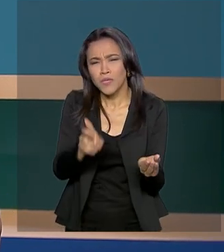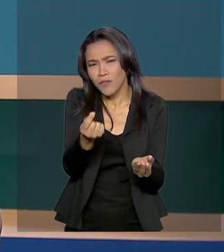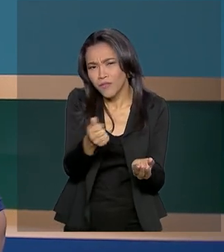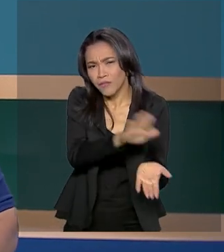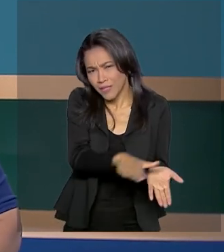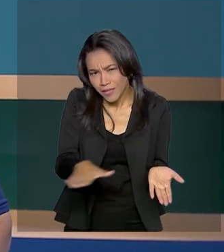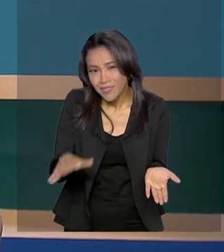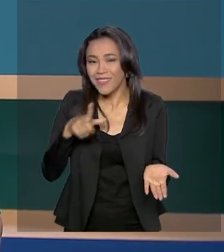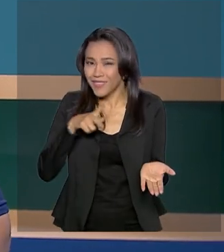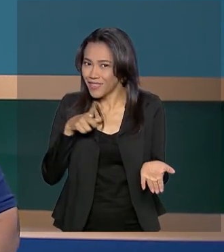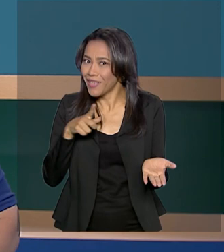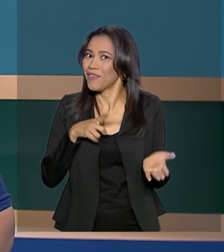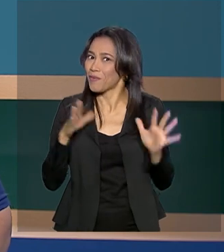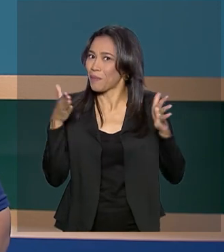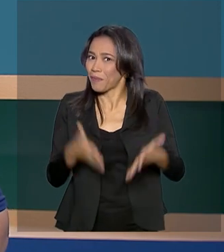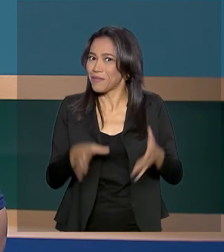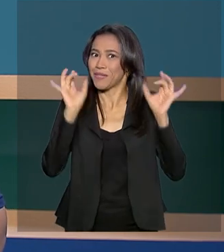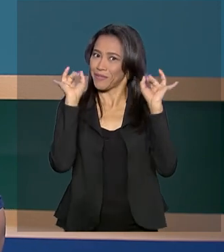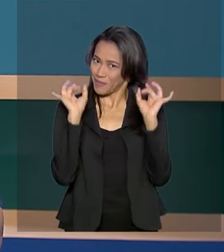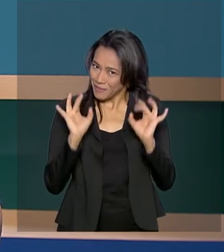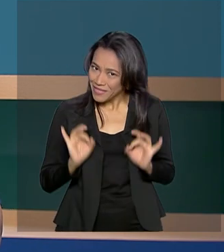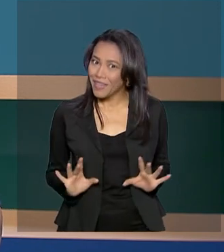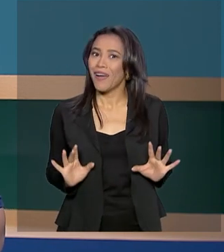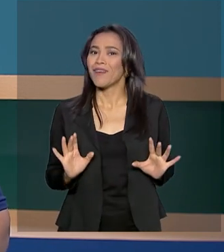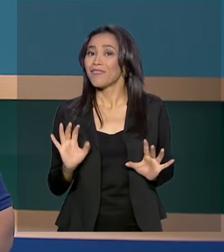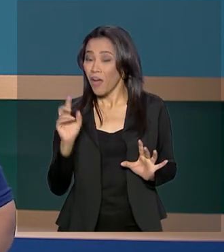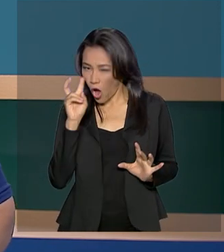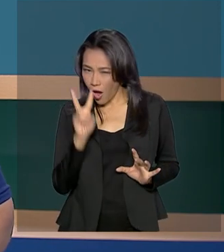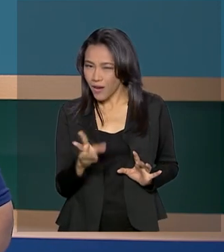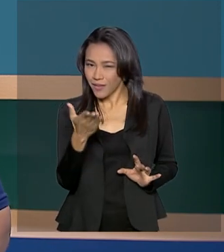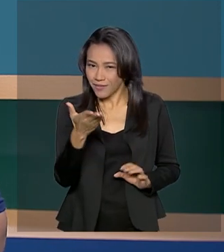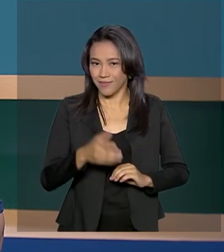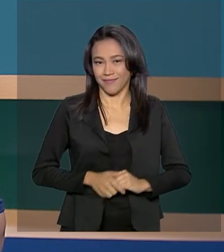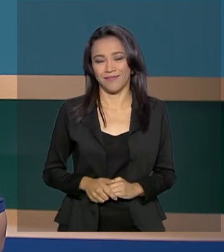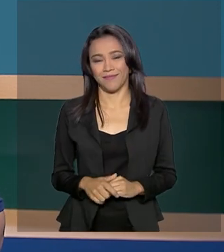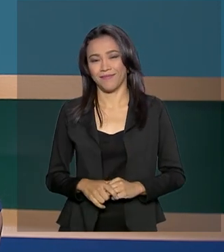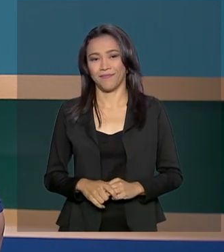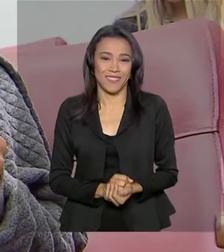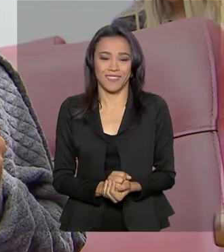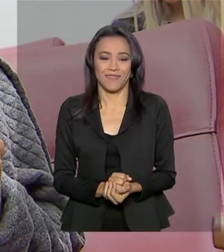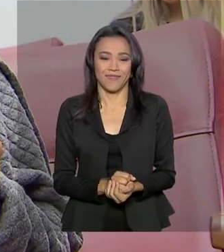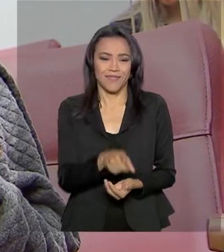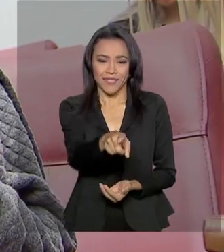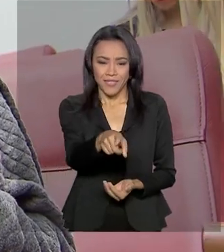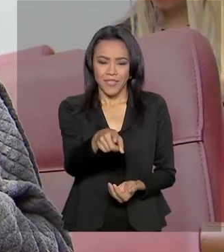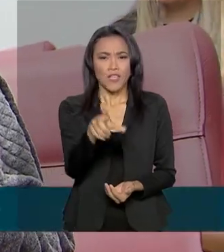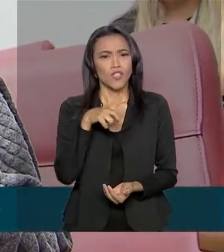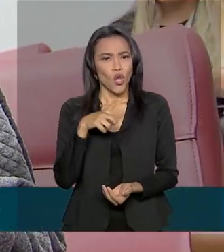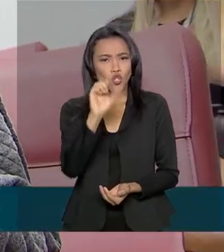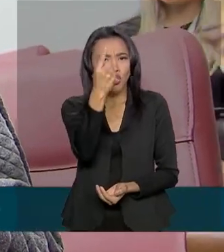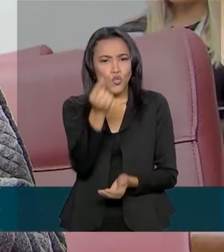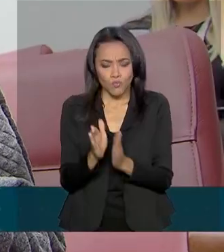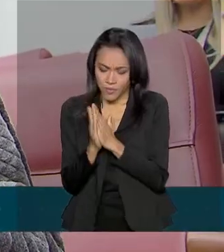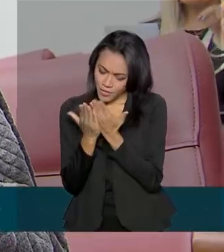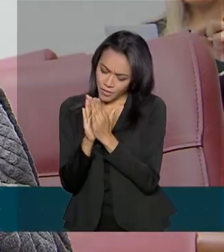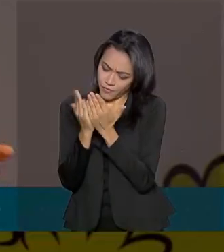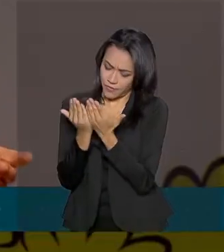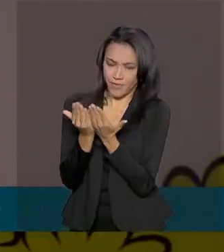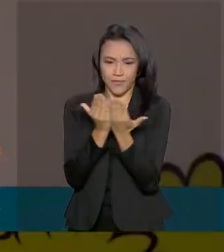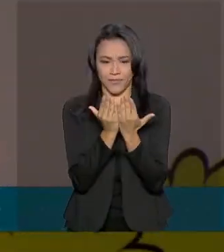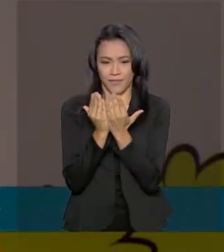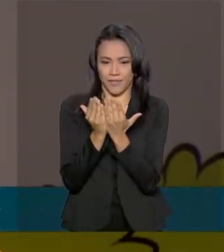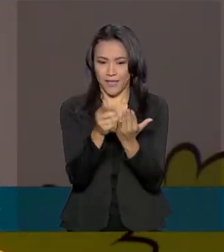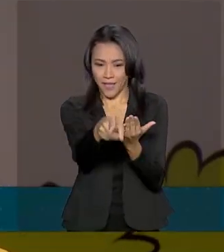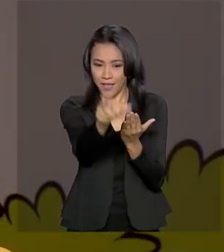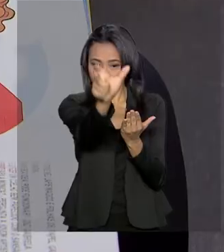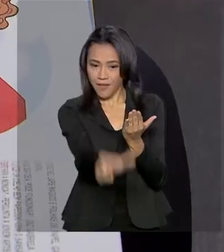e contou com uma participação muito especial. Dá só uma olhada. Todo mundo trouxe pelo menos um gibizinho para tietar